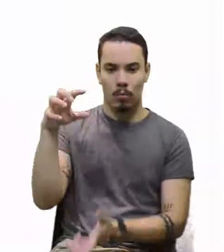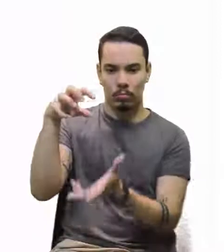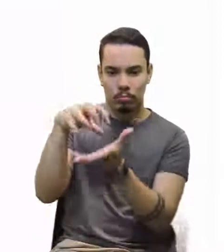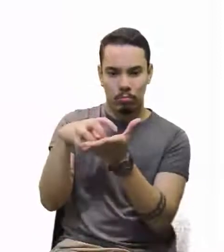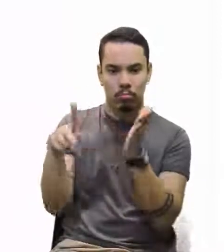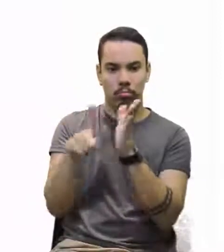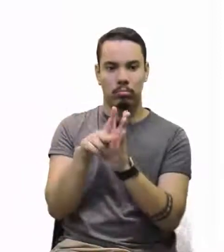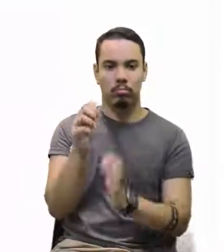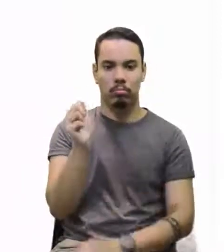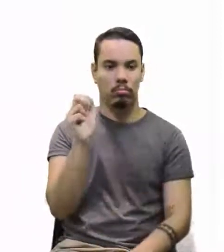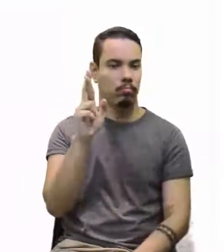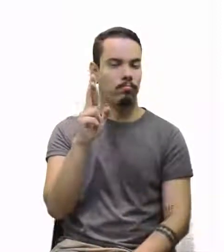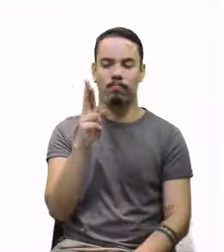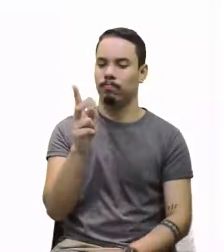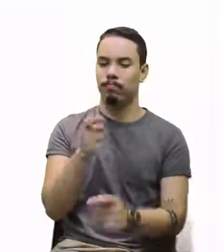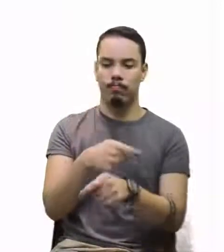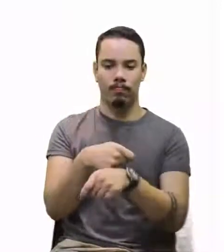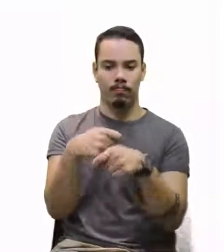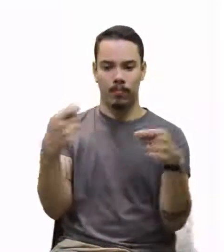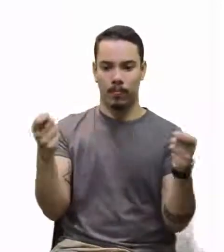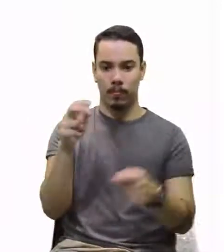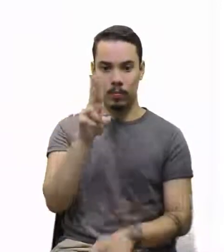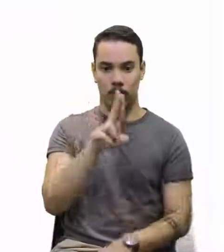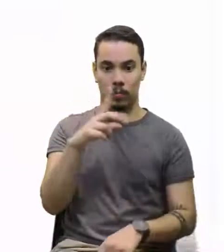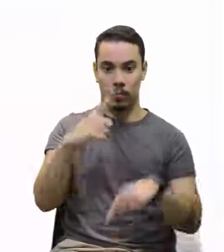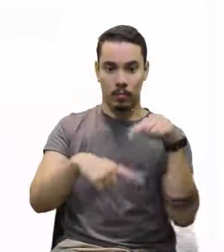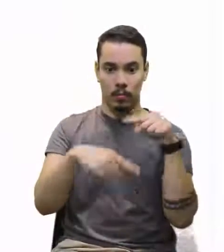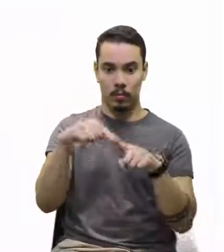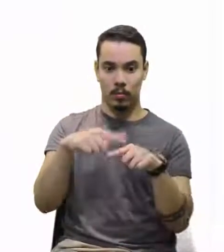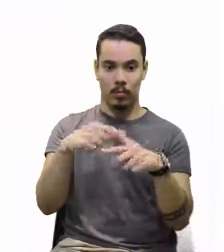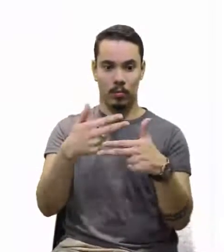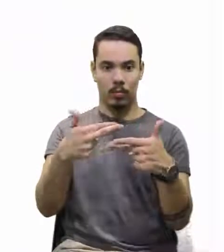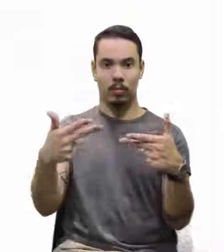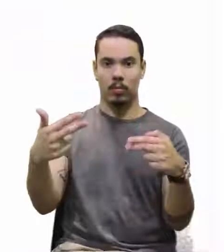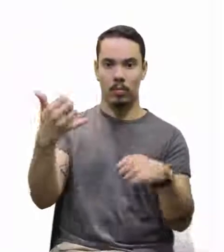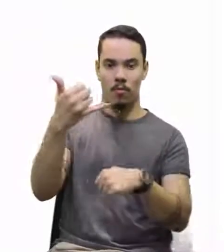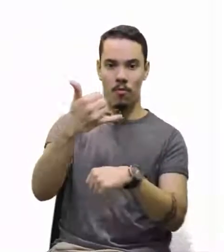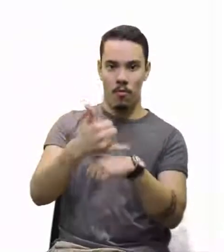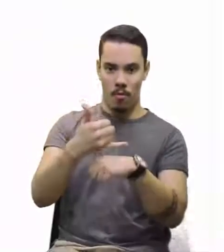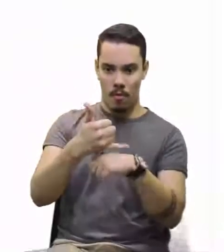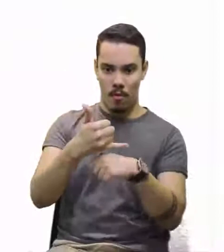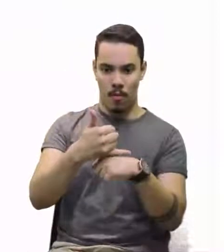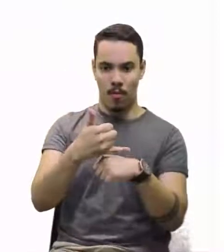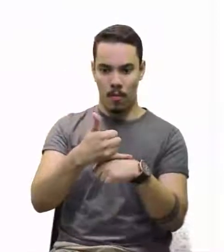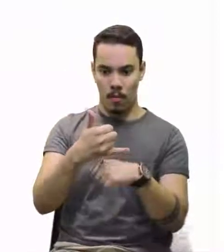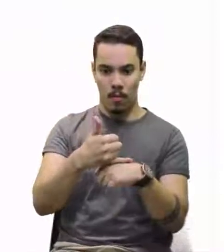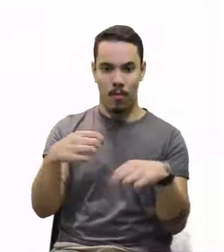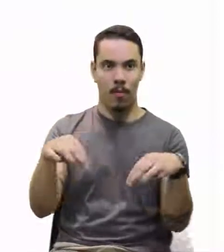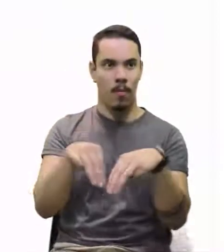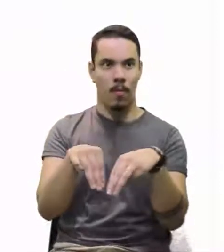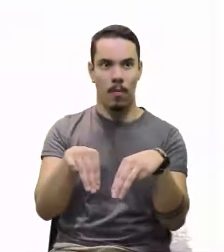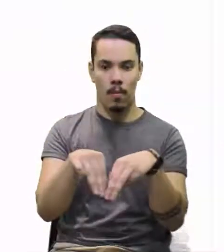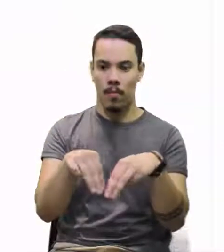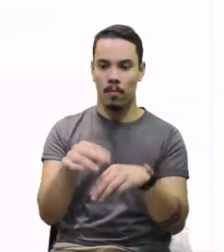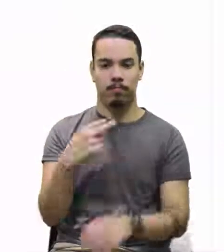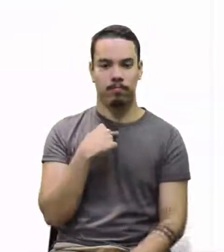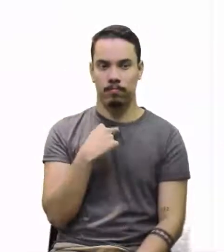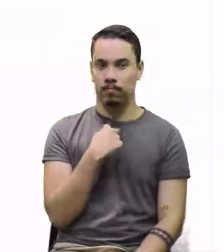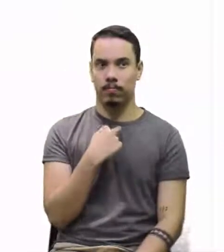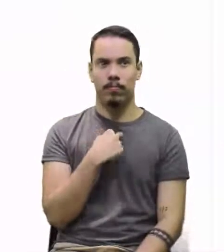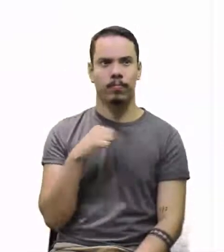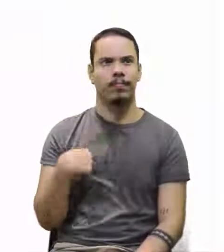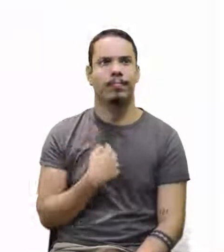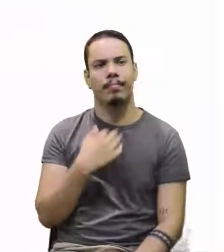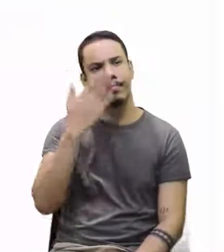ar, não usa-se material ferromagnético no núcleo. Se é ar, não pode ser ferromagnético, tá claro,